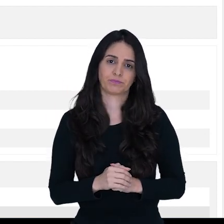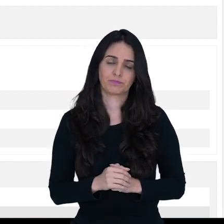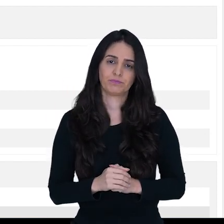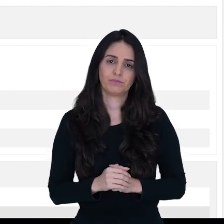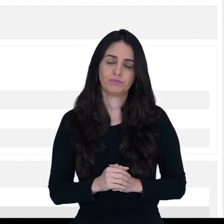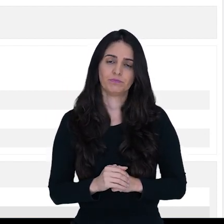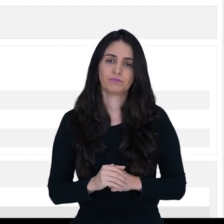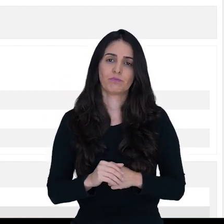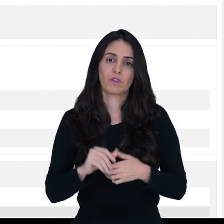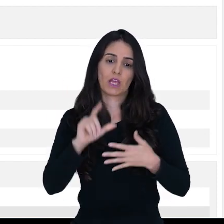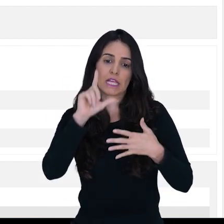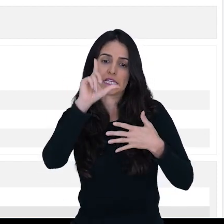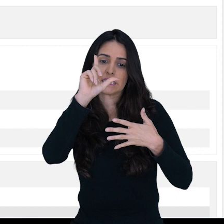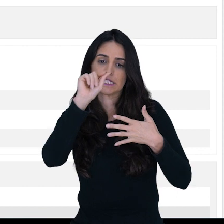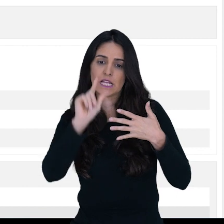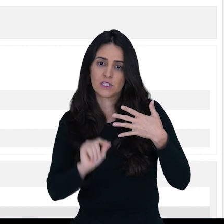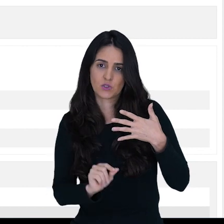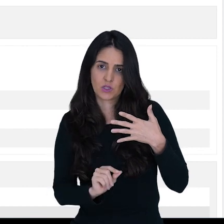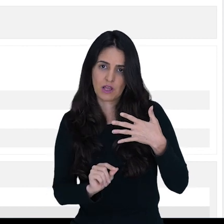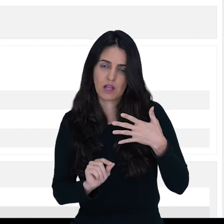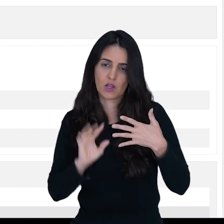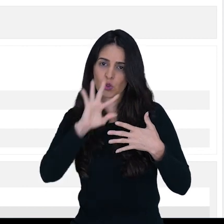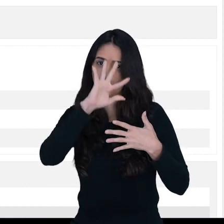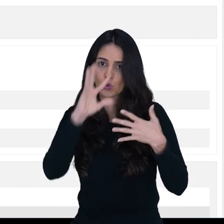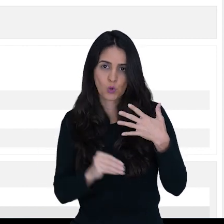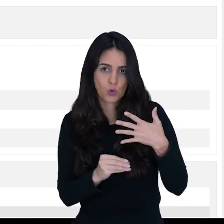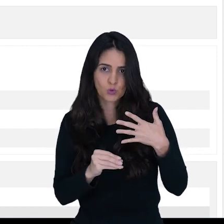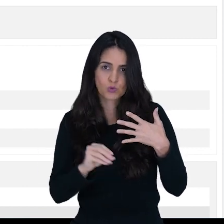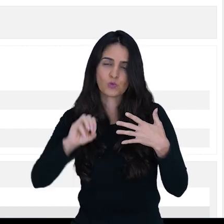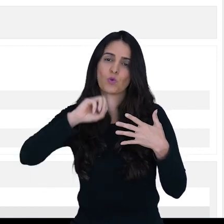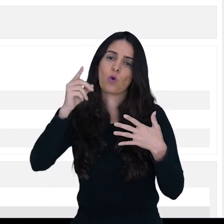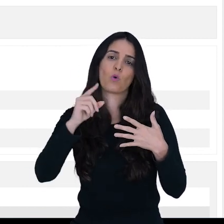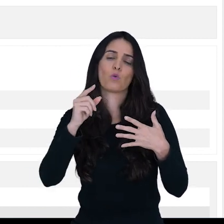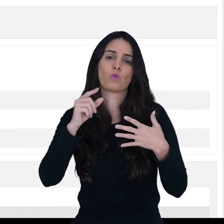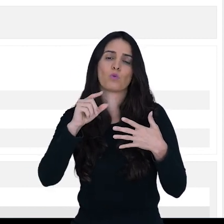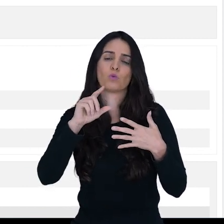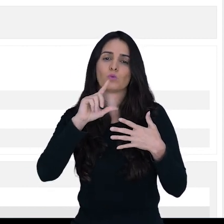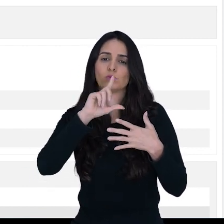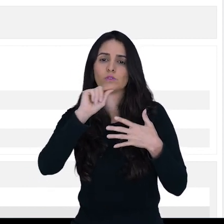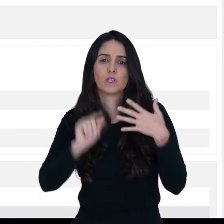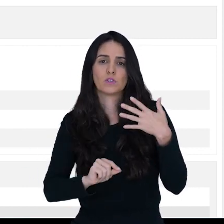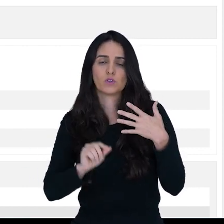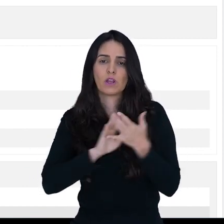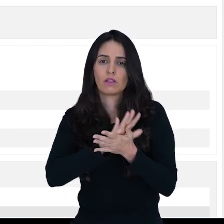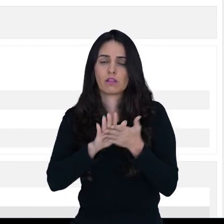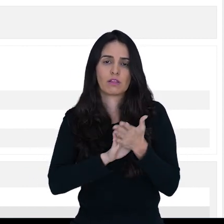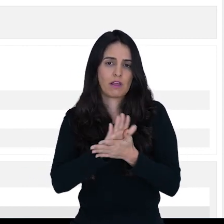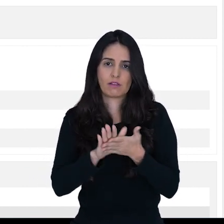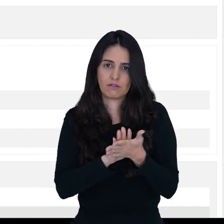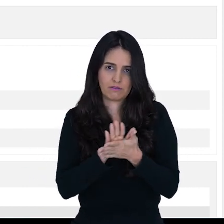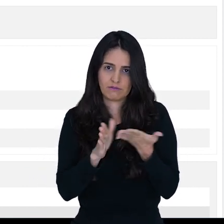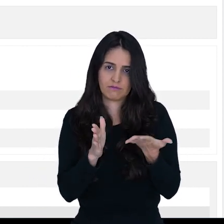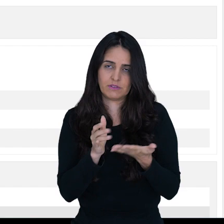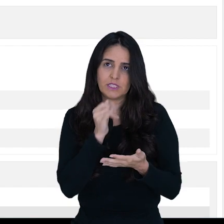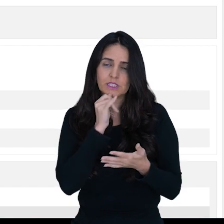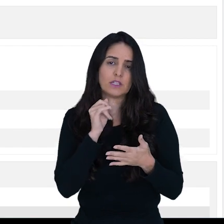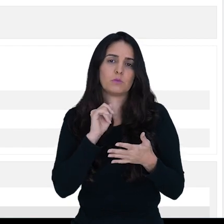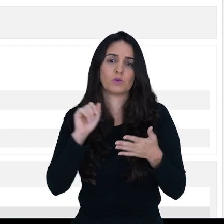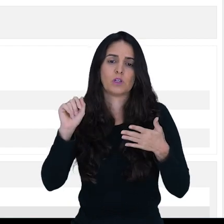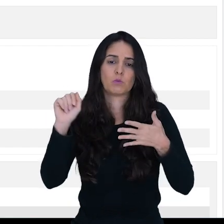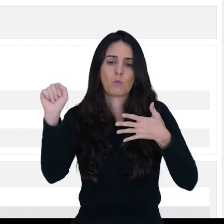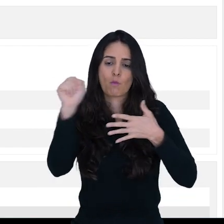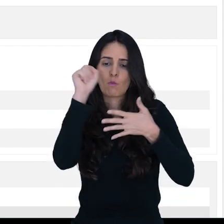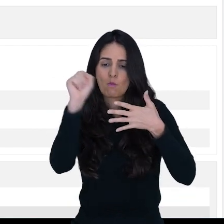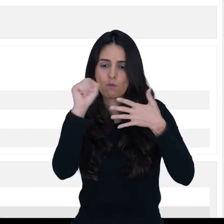para importar salas que é selecionar todos os itens em nenhum porque Digamos que você quer importar apenas uma atividade então